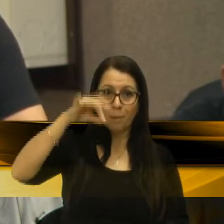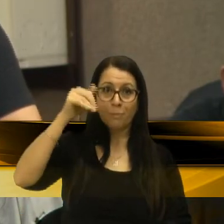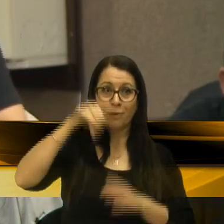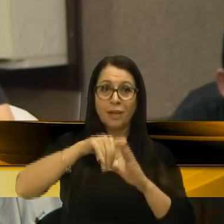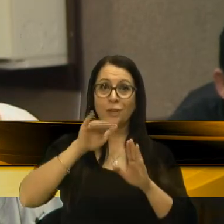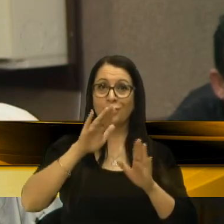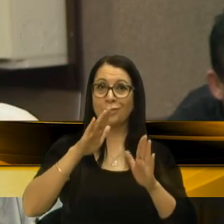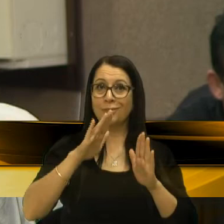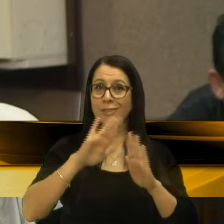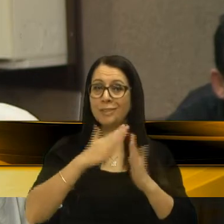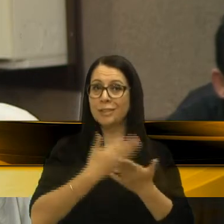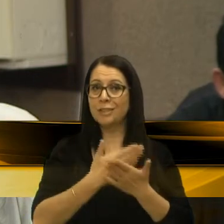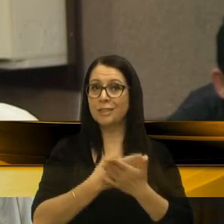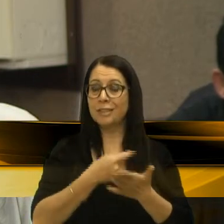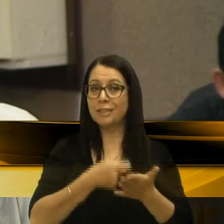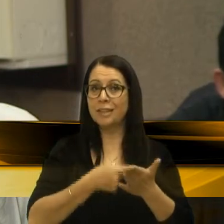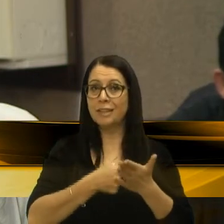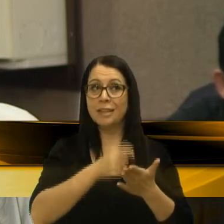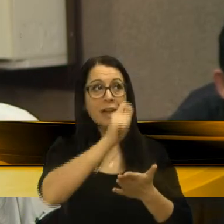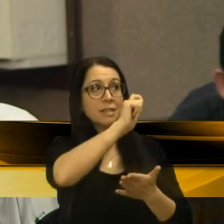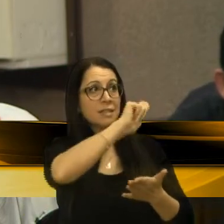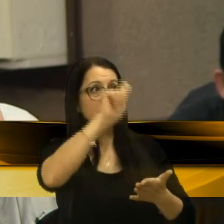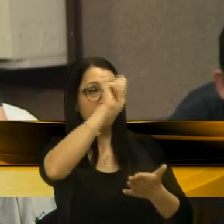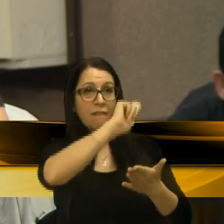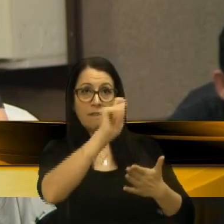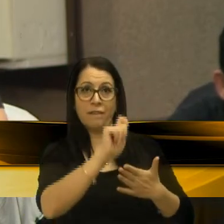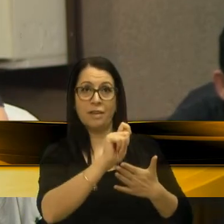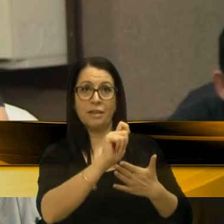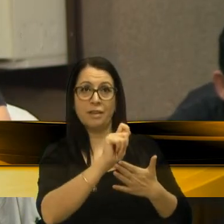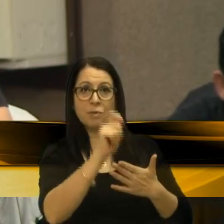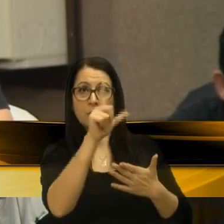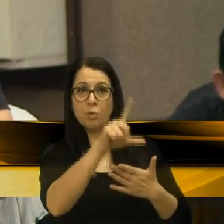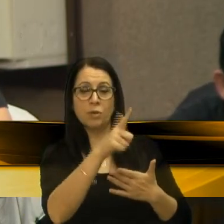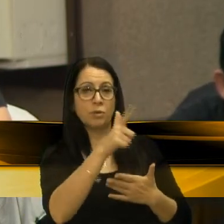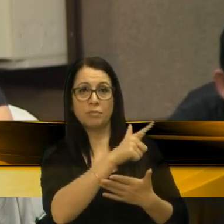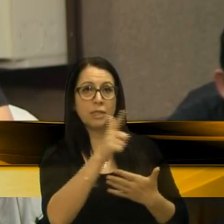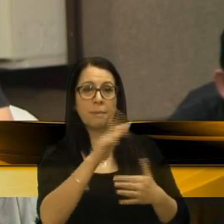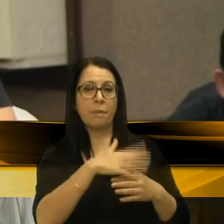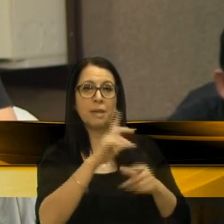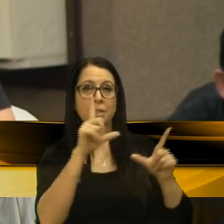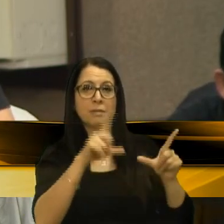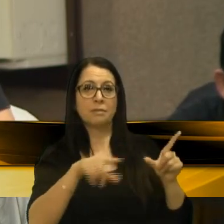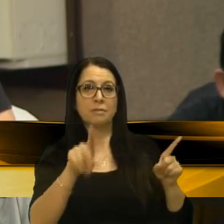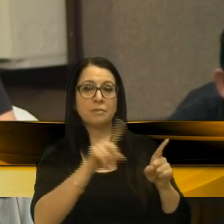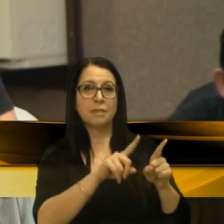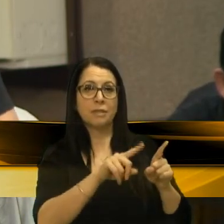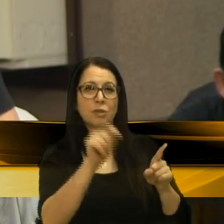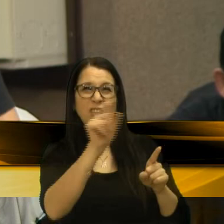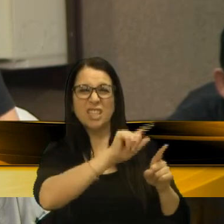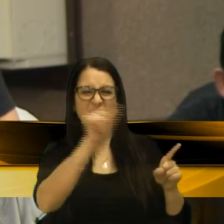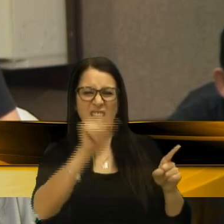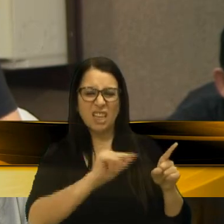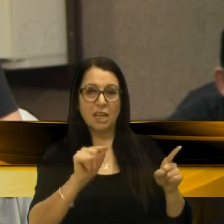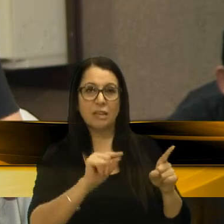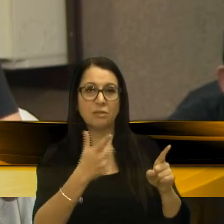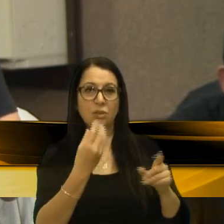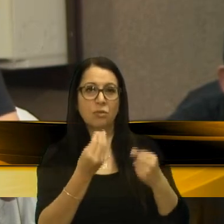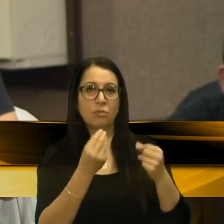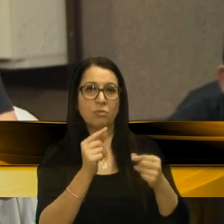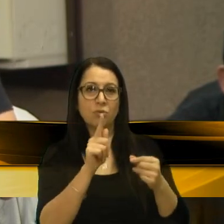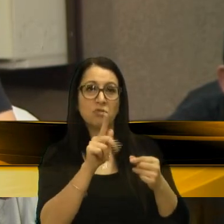Tem que tentar escrever num quadro, porque o quadro não tem mais nem espaço para... Porque está tudo riscado, que não tem nem mais como botar